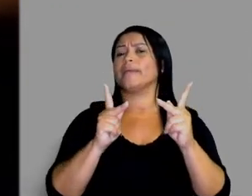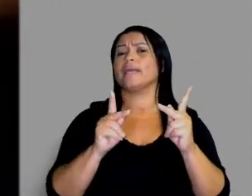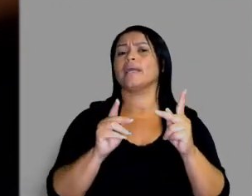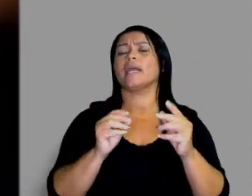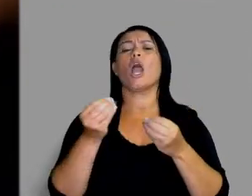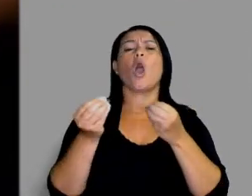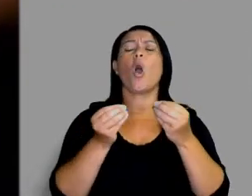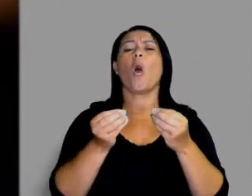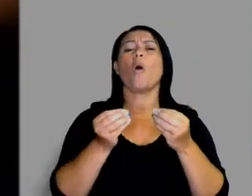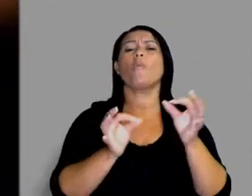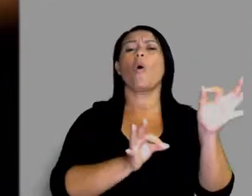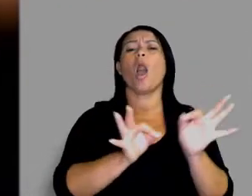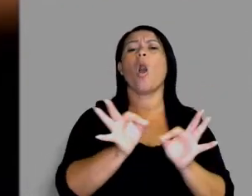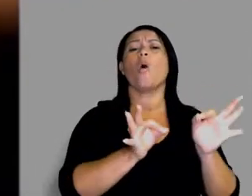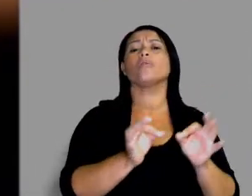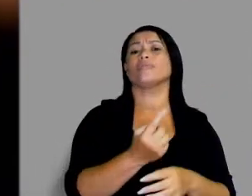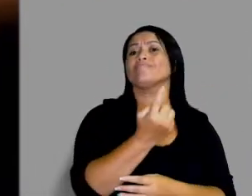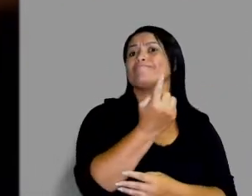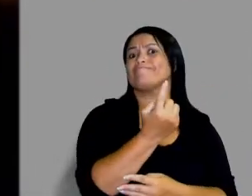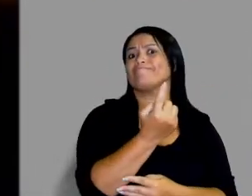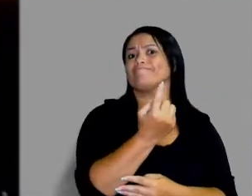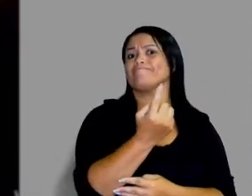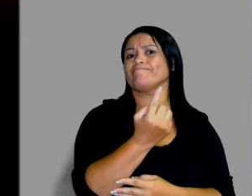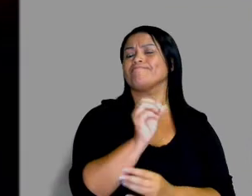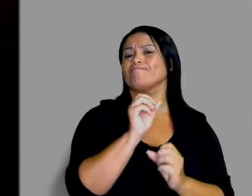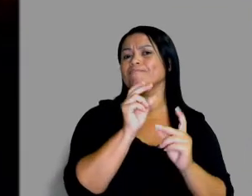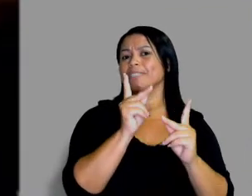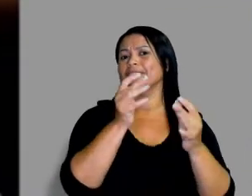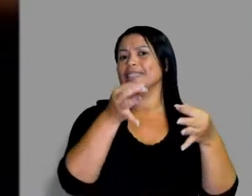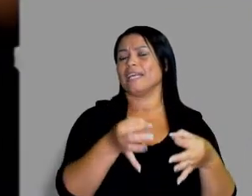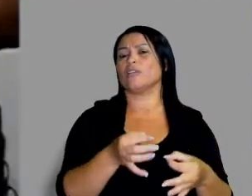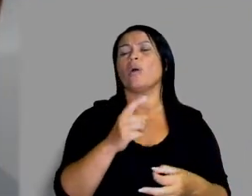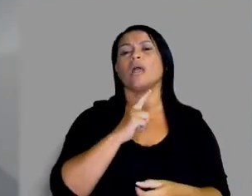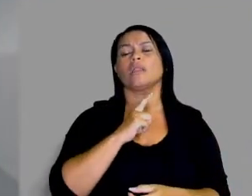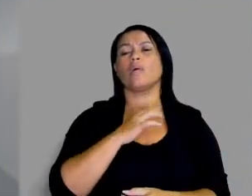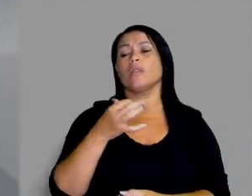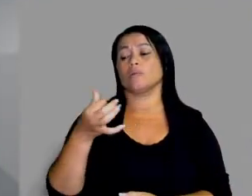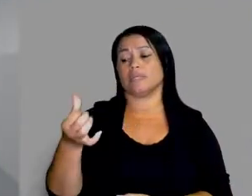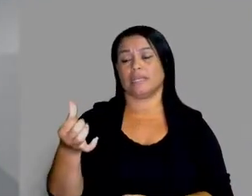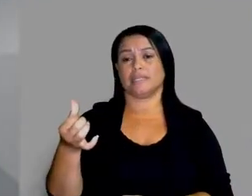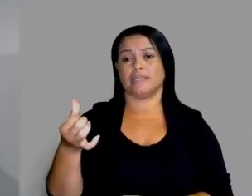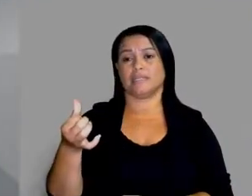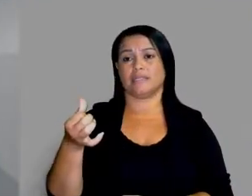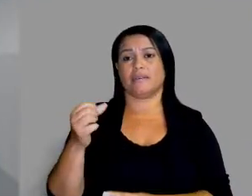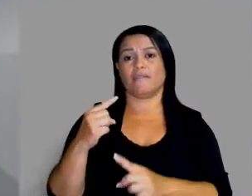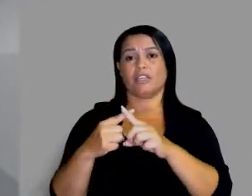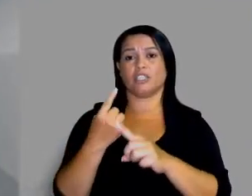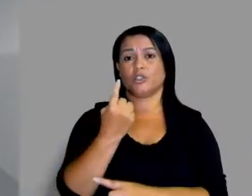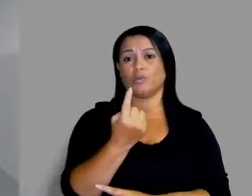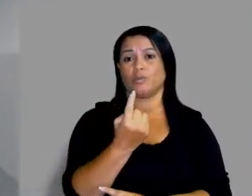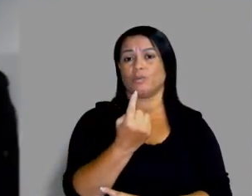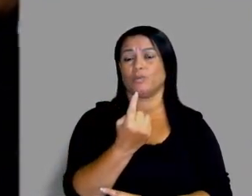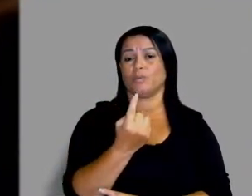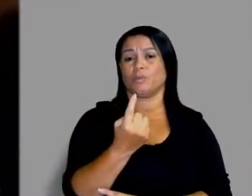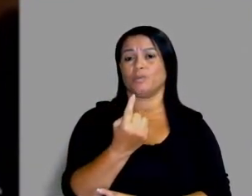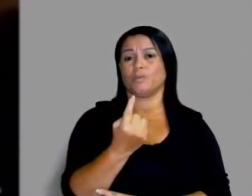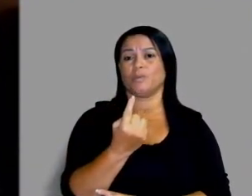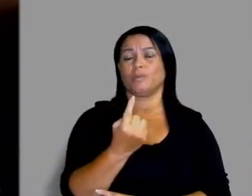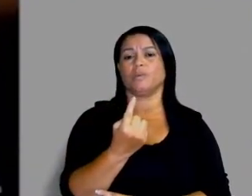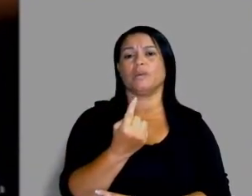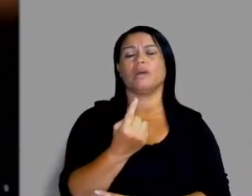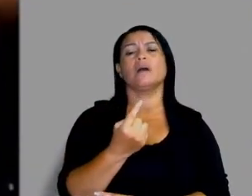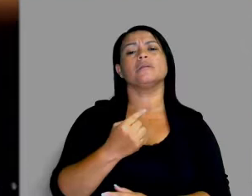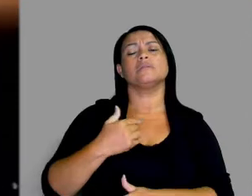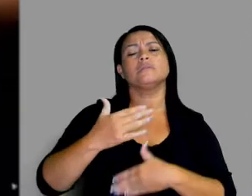Ok. E que ordem? 1. Certo? Então, eu tenho 6 vezes 1.